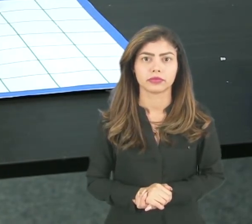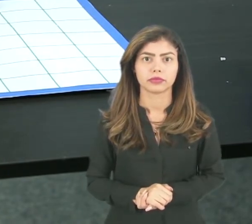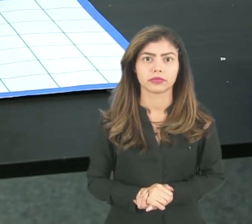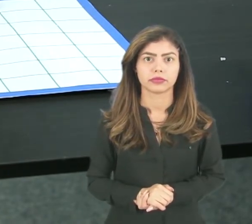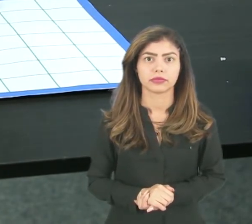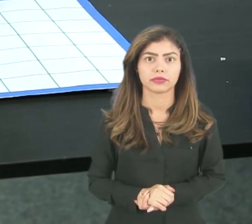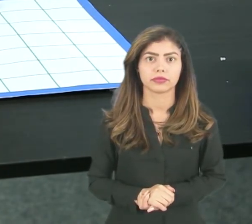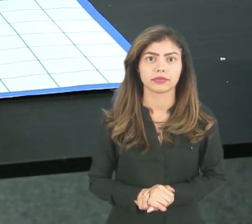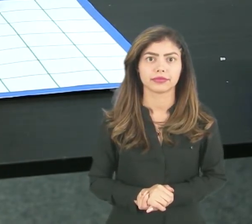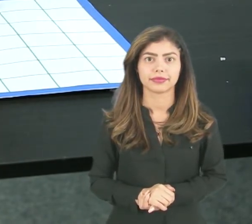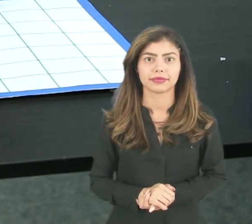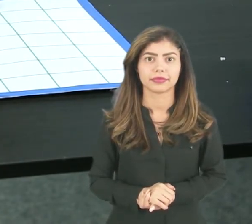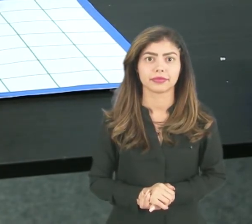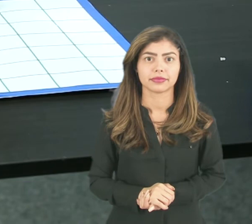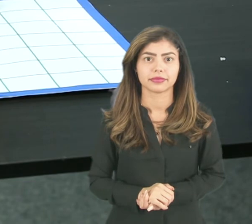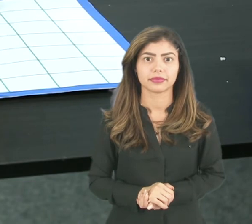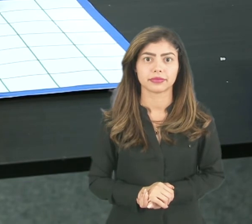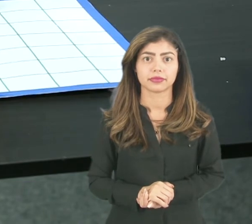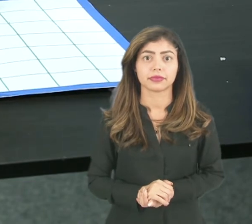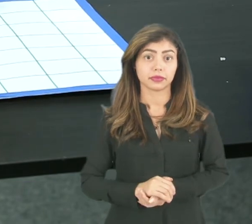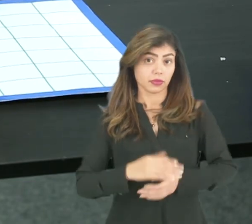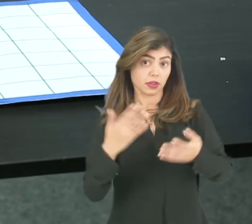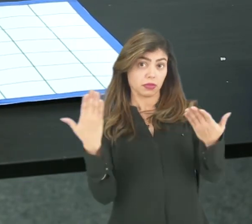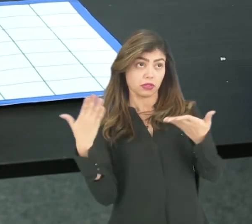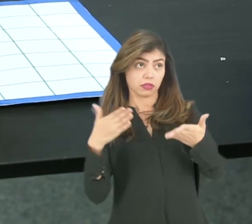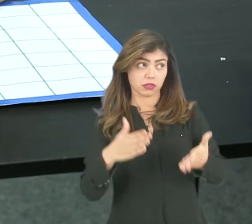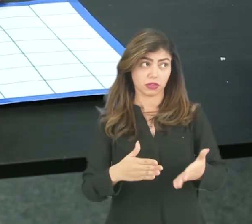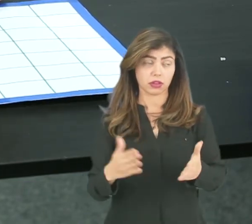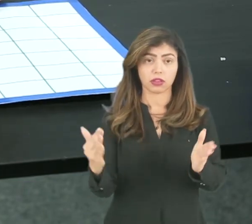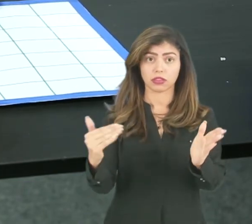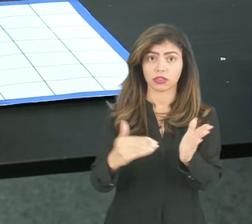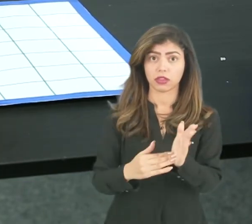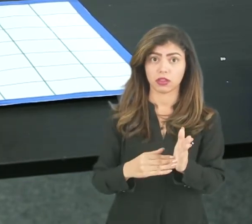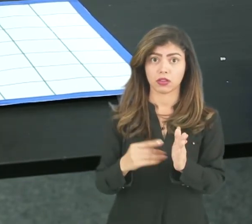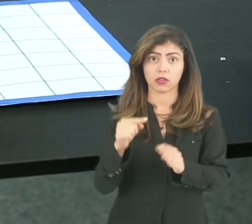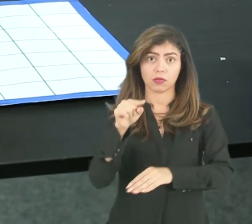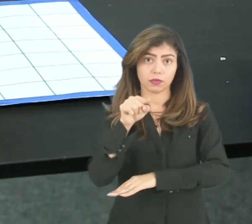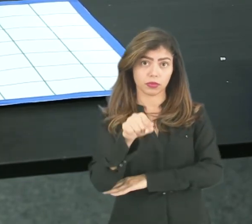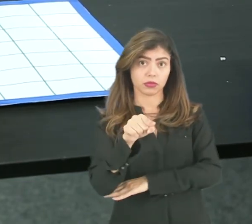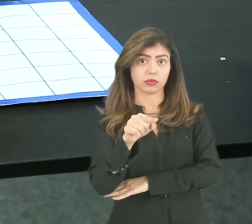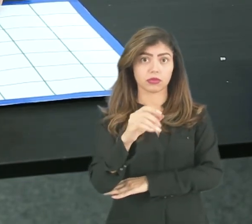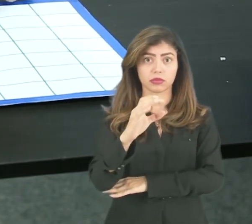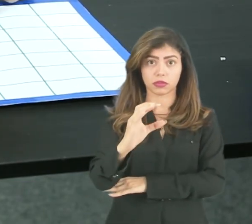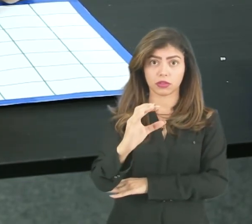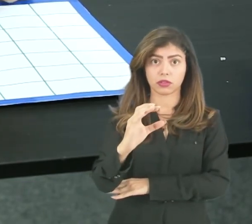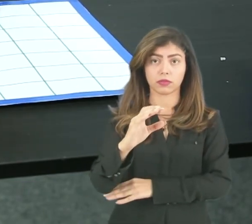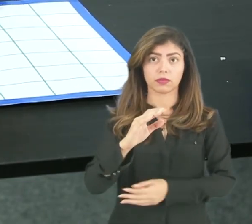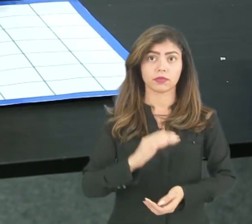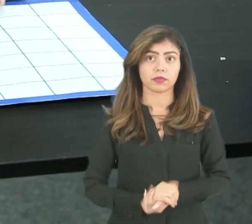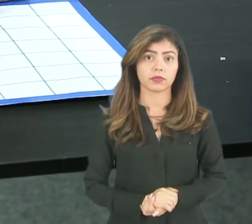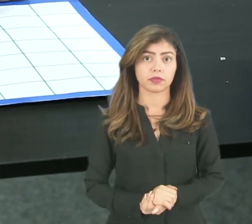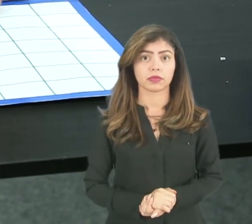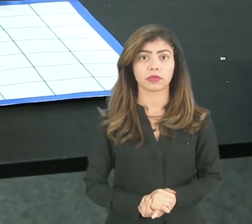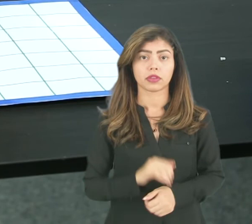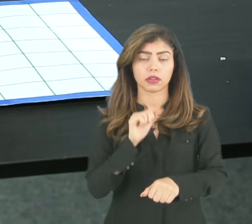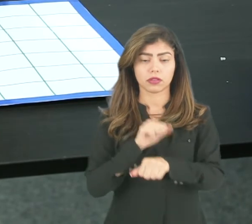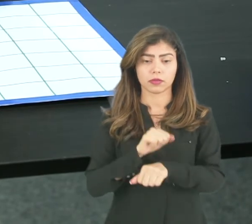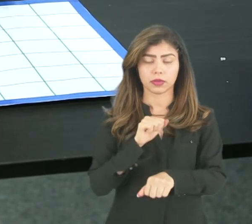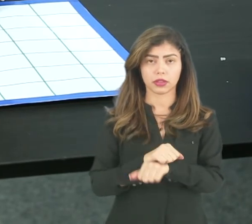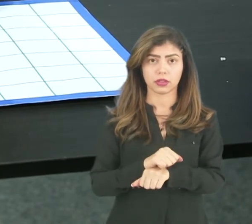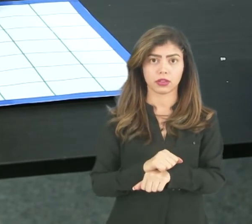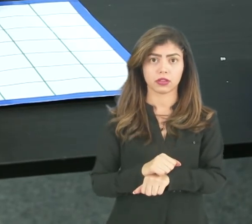o ponto A. E ele precisa chegar até o ponto C, aonde está a sua família esperando